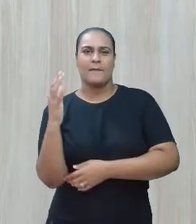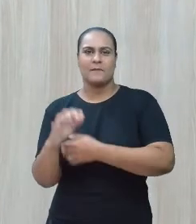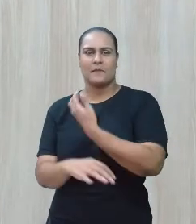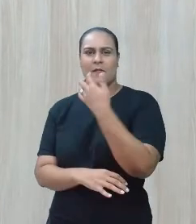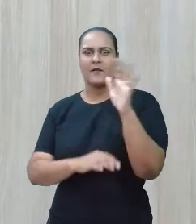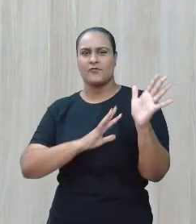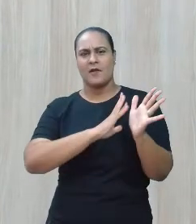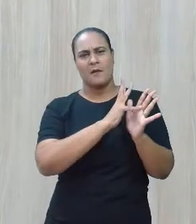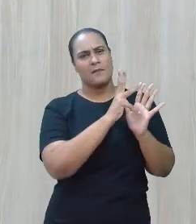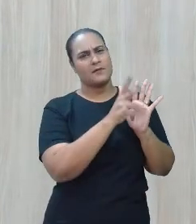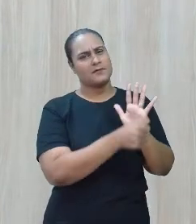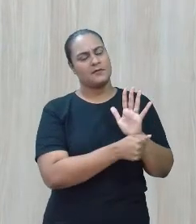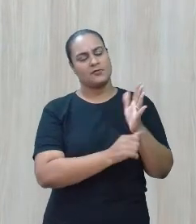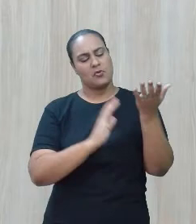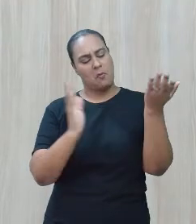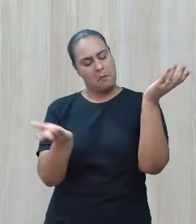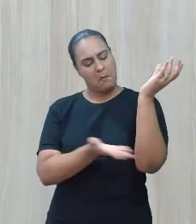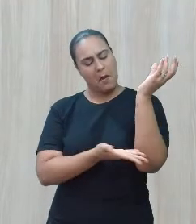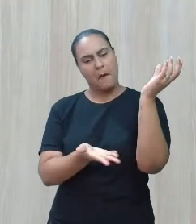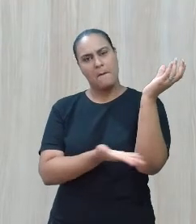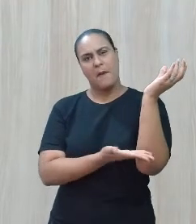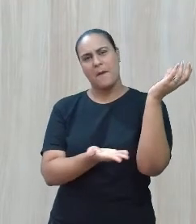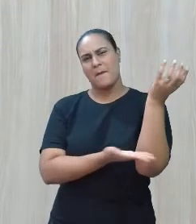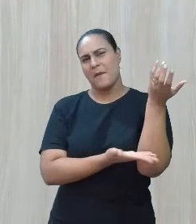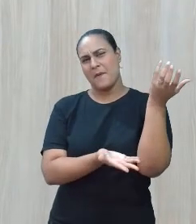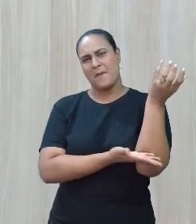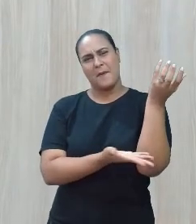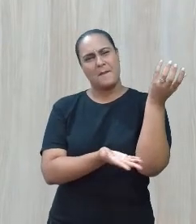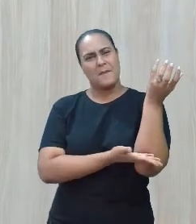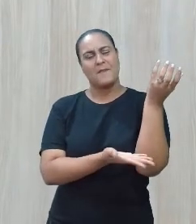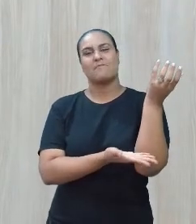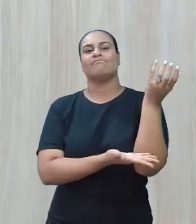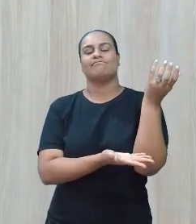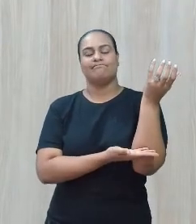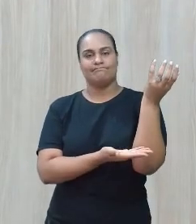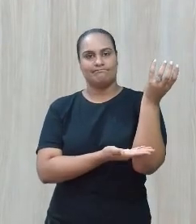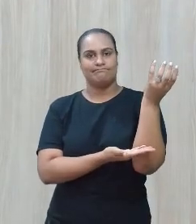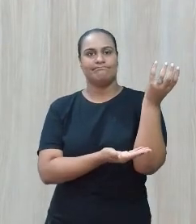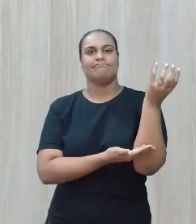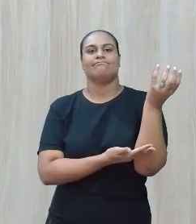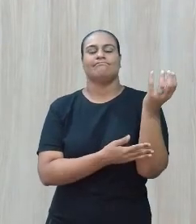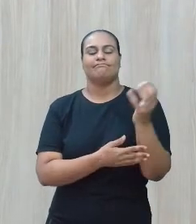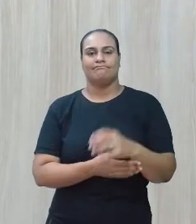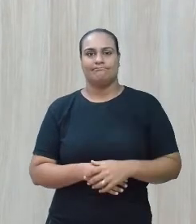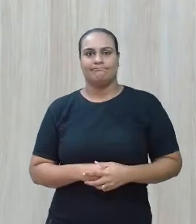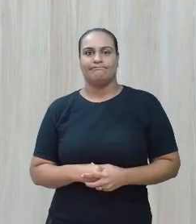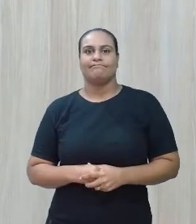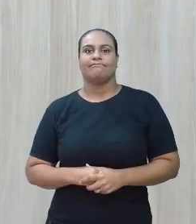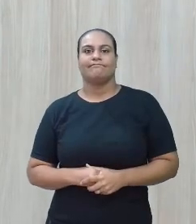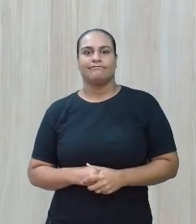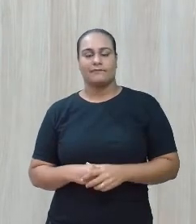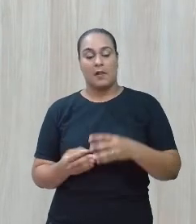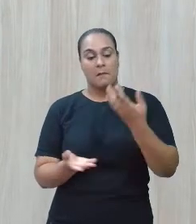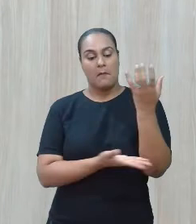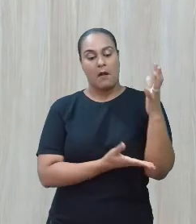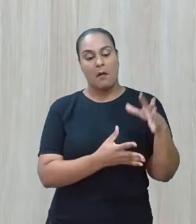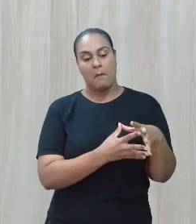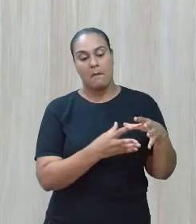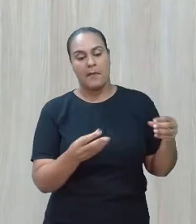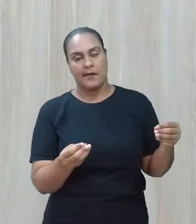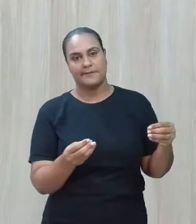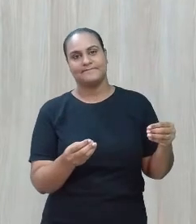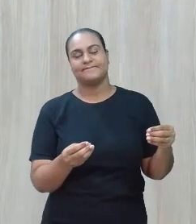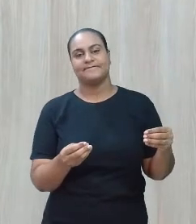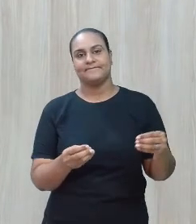é? Todo o desmatamento que nós temos, todo desmatamento florestal, não é? Na Amazônia. E